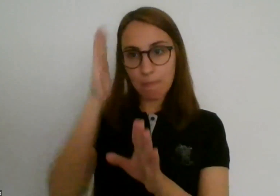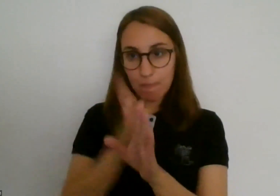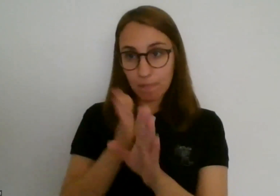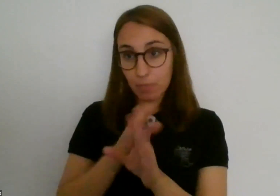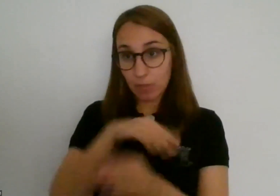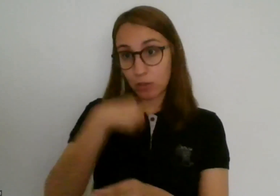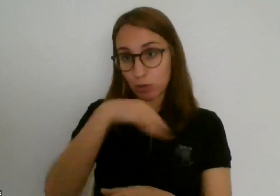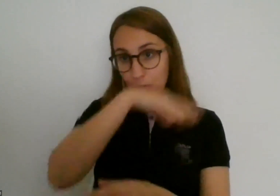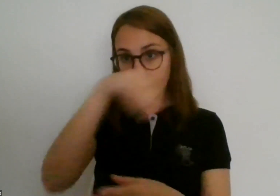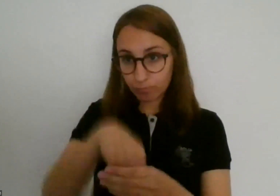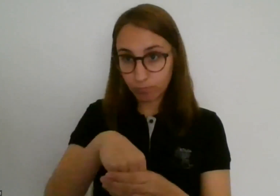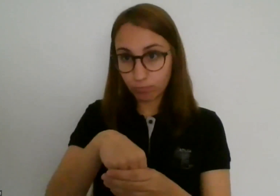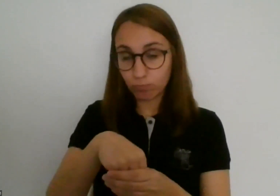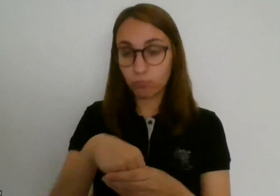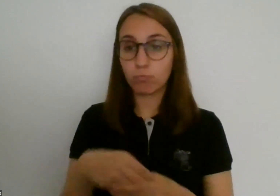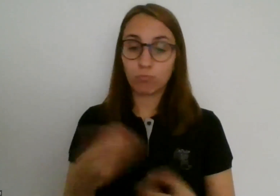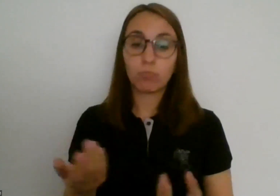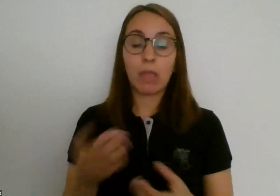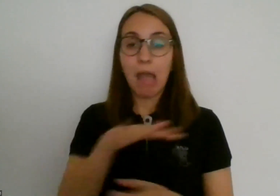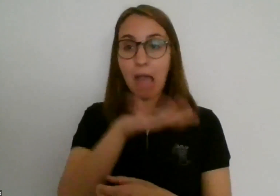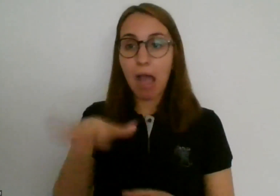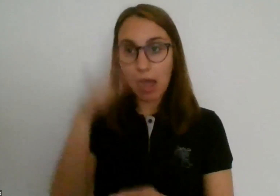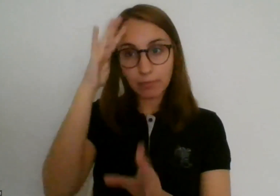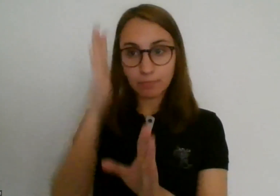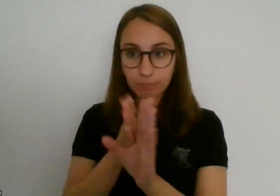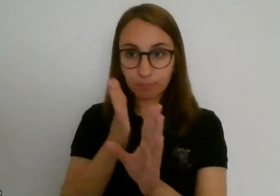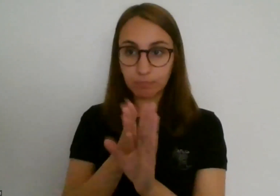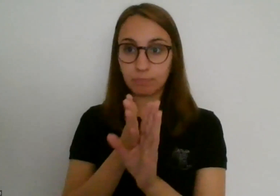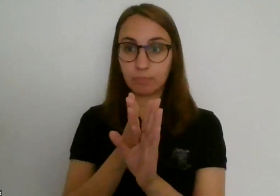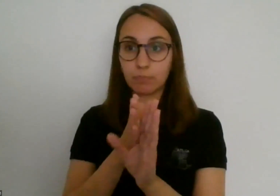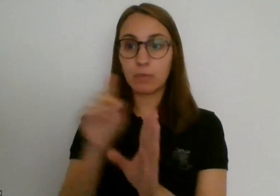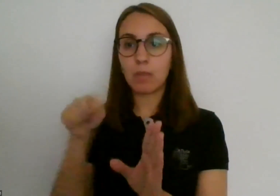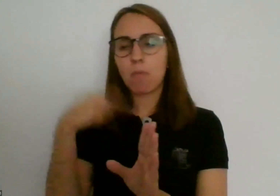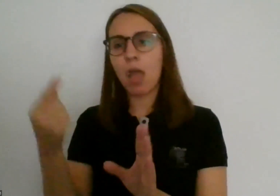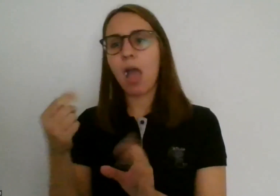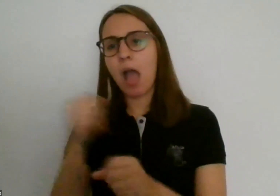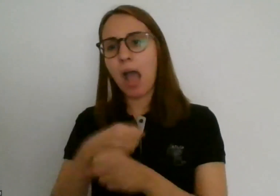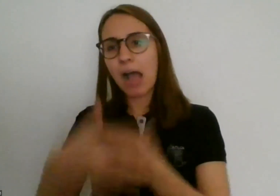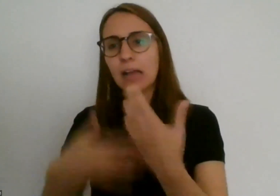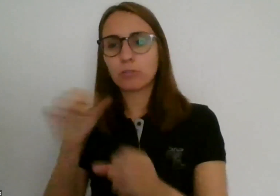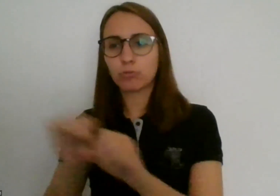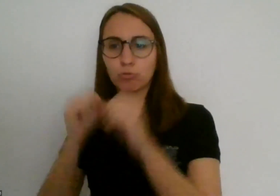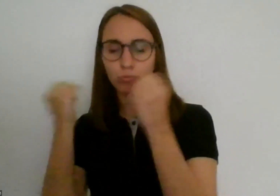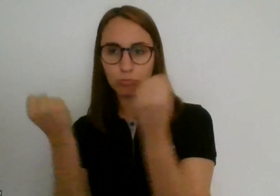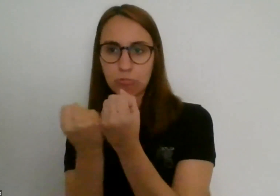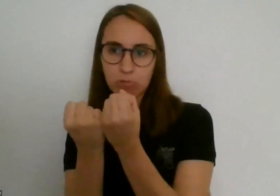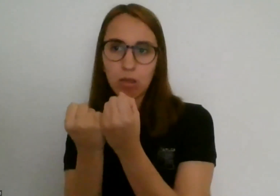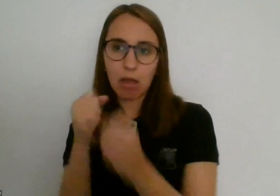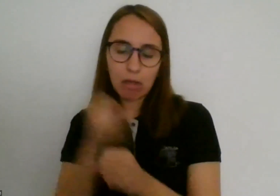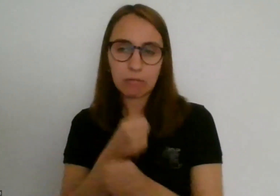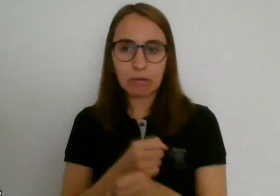do serviço de psicologia, tem também serviço de ação social e de mediação.